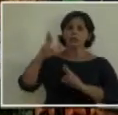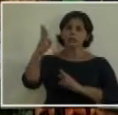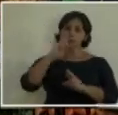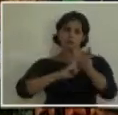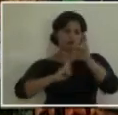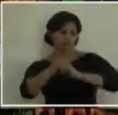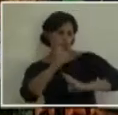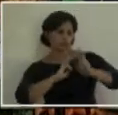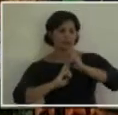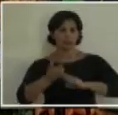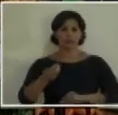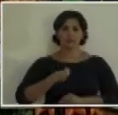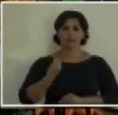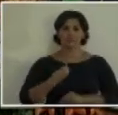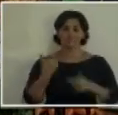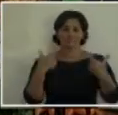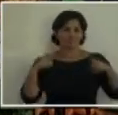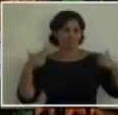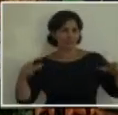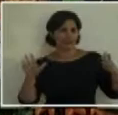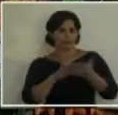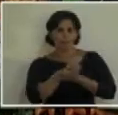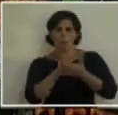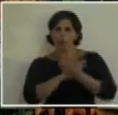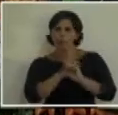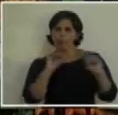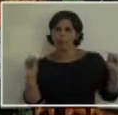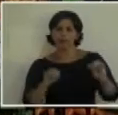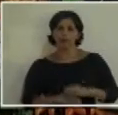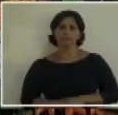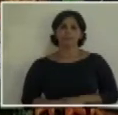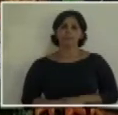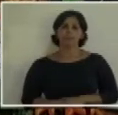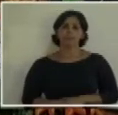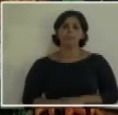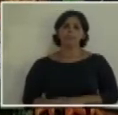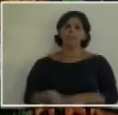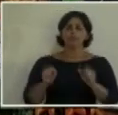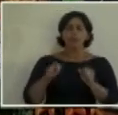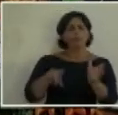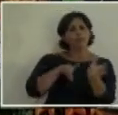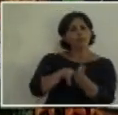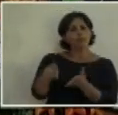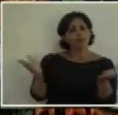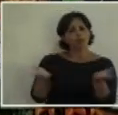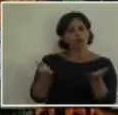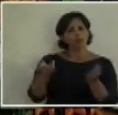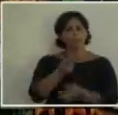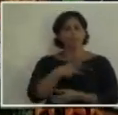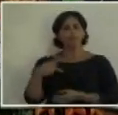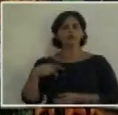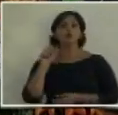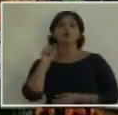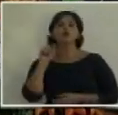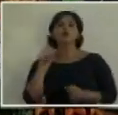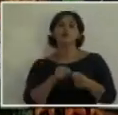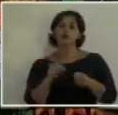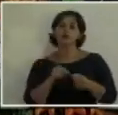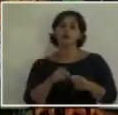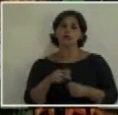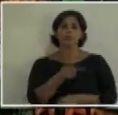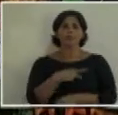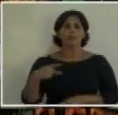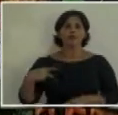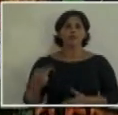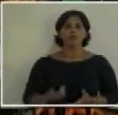a sua vida. Faça como Josafá, levante, busque a Deus, proclame um jejum, bate o pé no